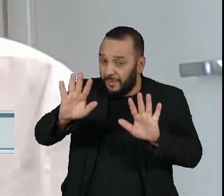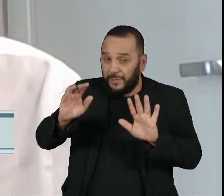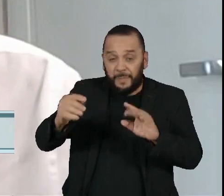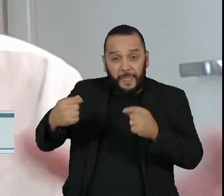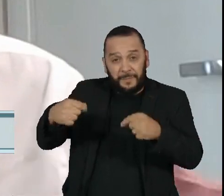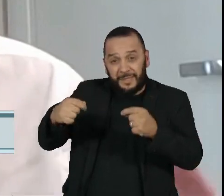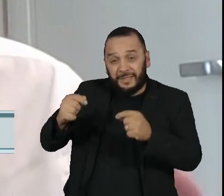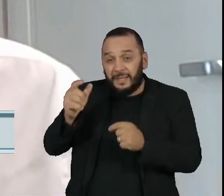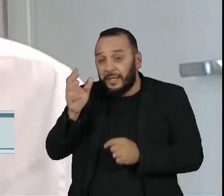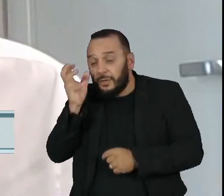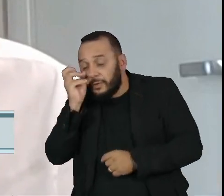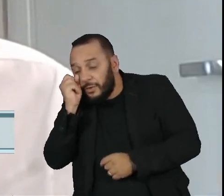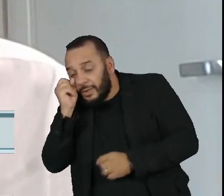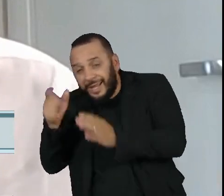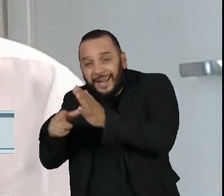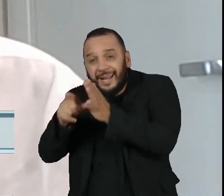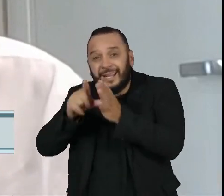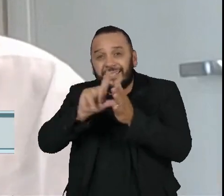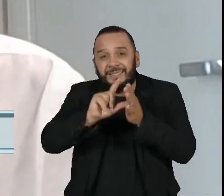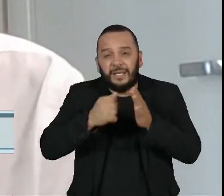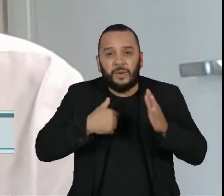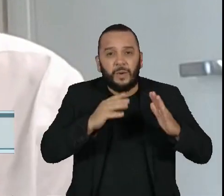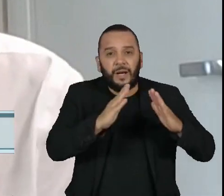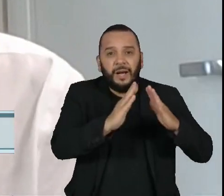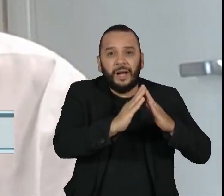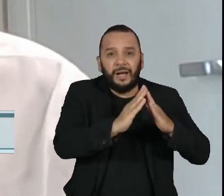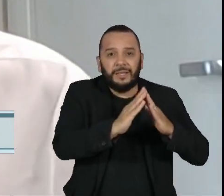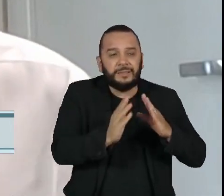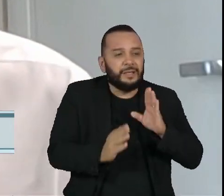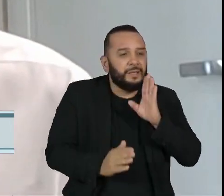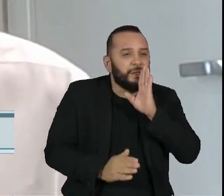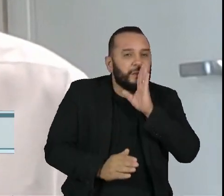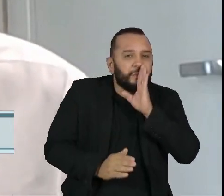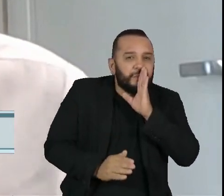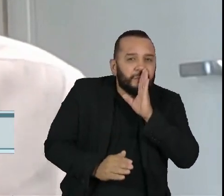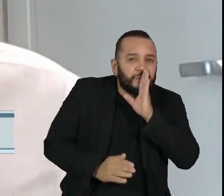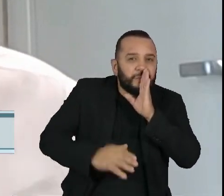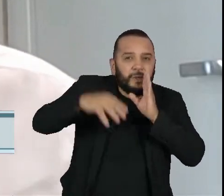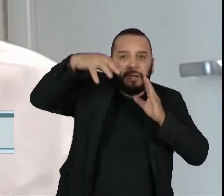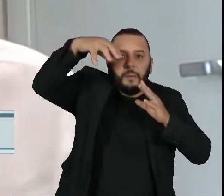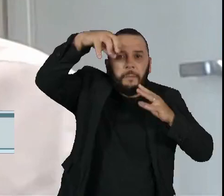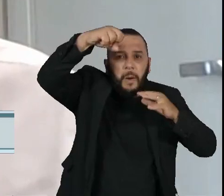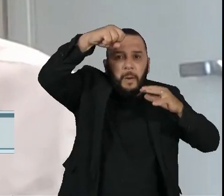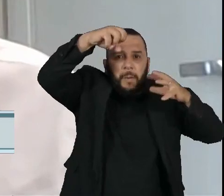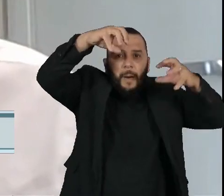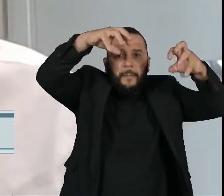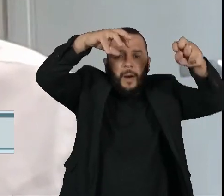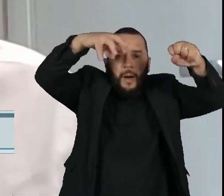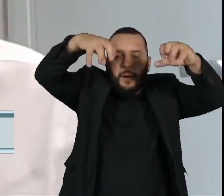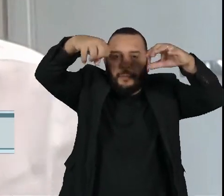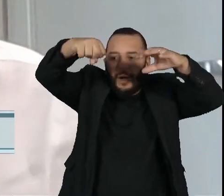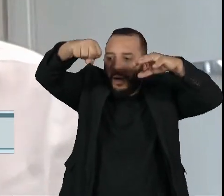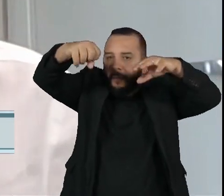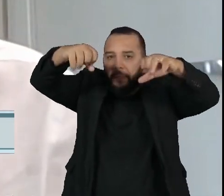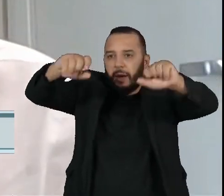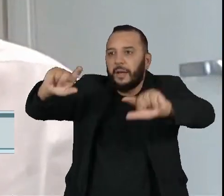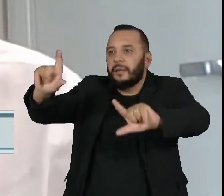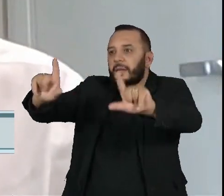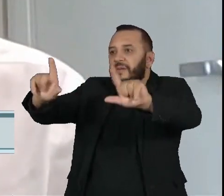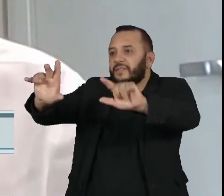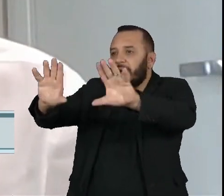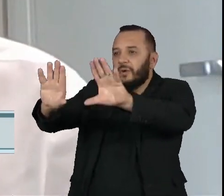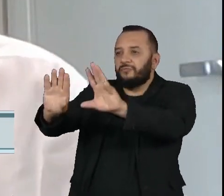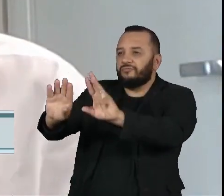começar a preparar a minha casa, meu quarto, para que o sono chegue naturalmente. O sono tem que ser algo natural na minha rotina. Então eu